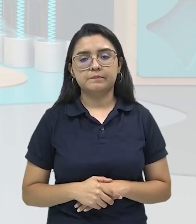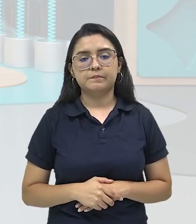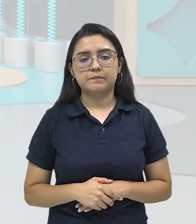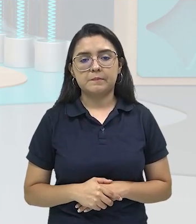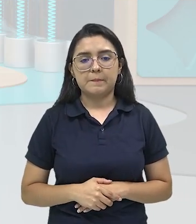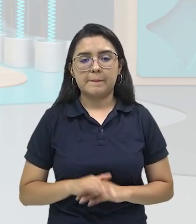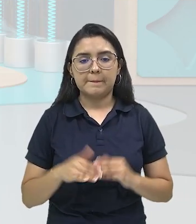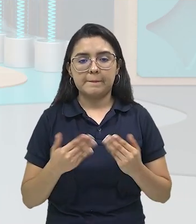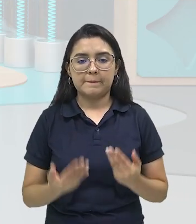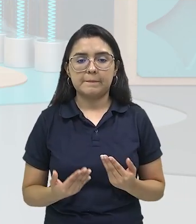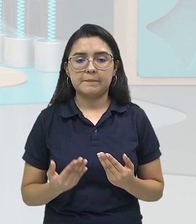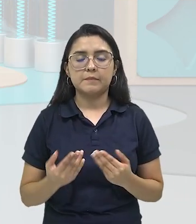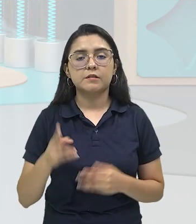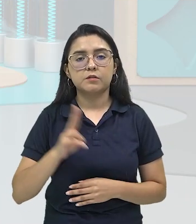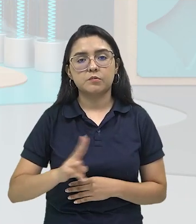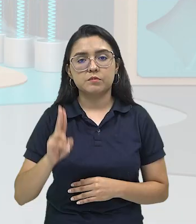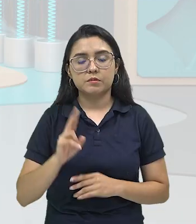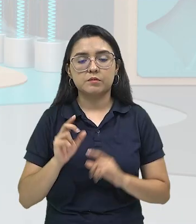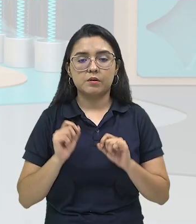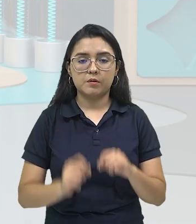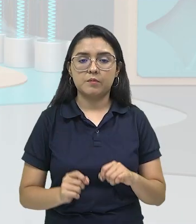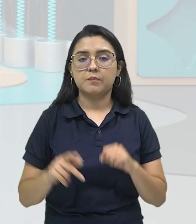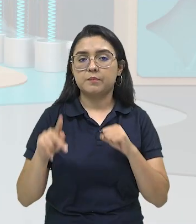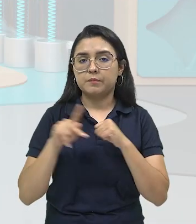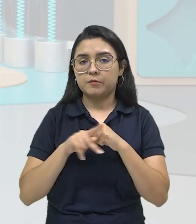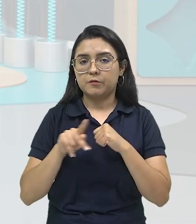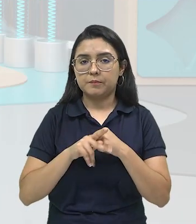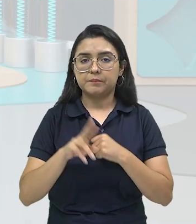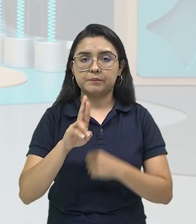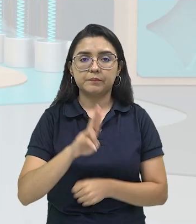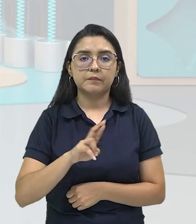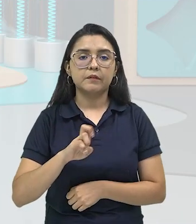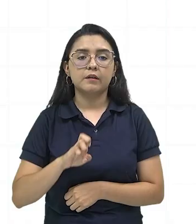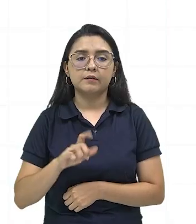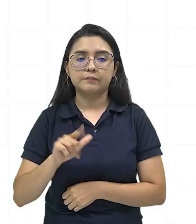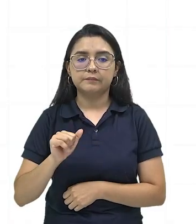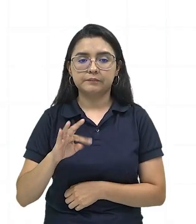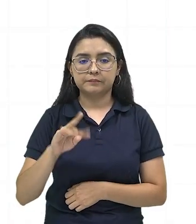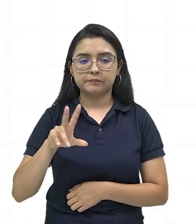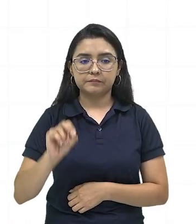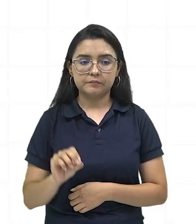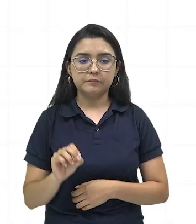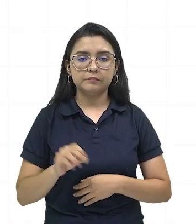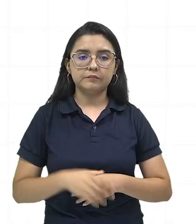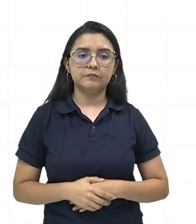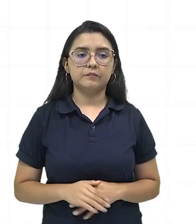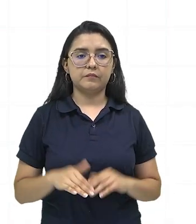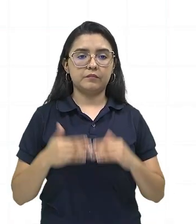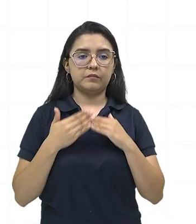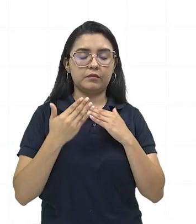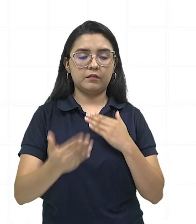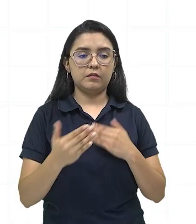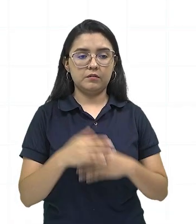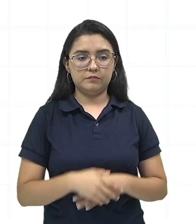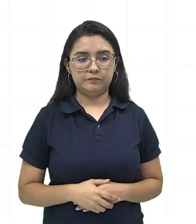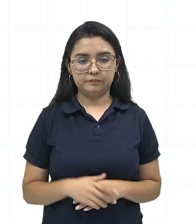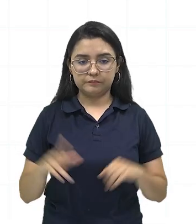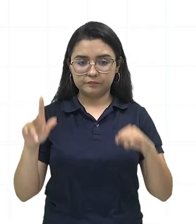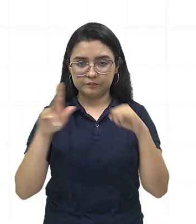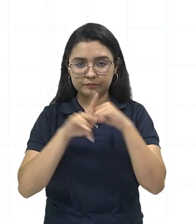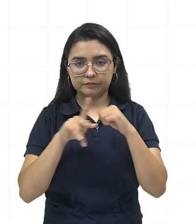é o pronome relativo. Certo, gente? Vamos dar continuidade, então, vejam só.